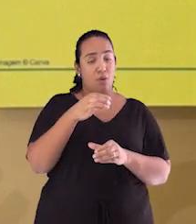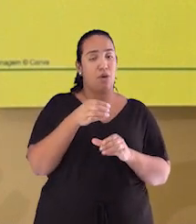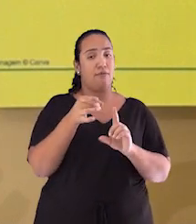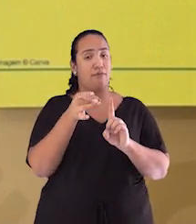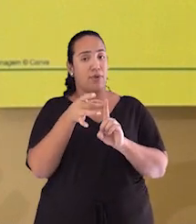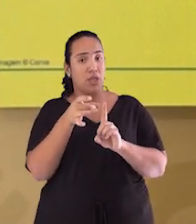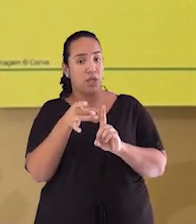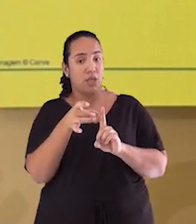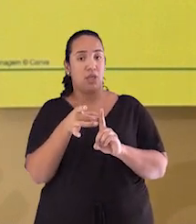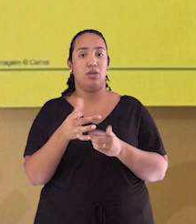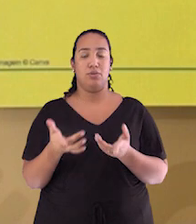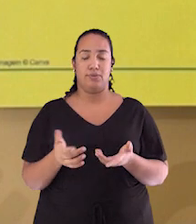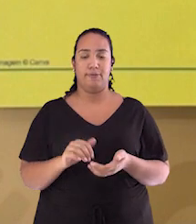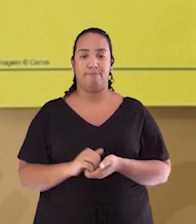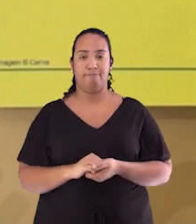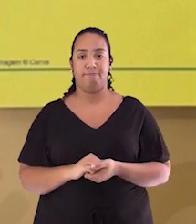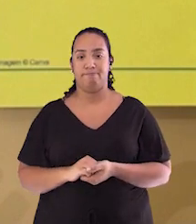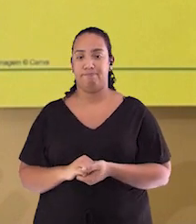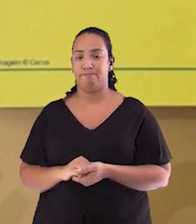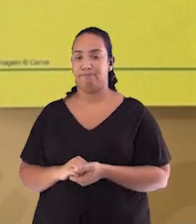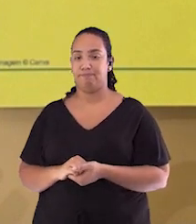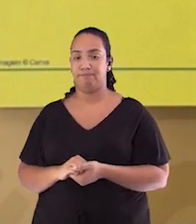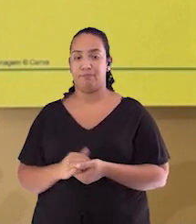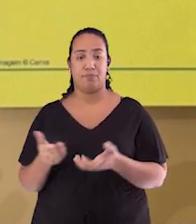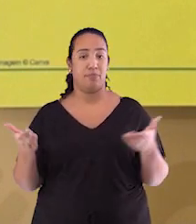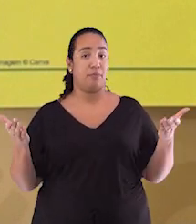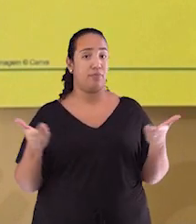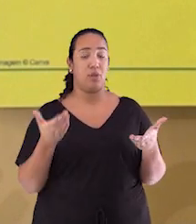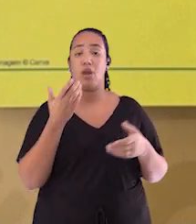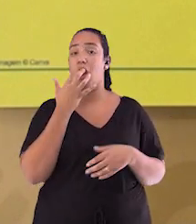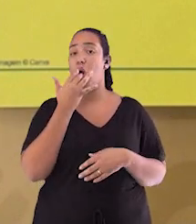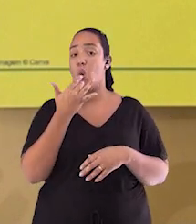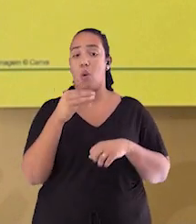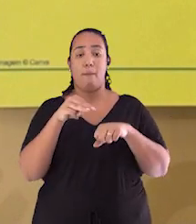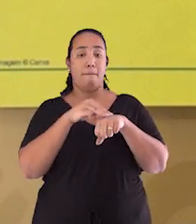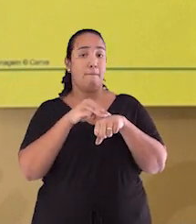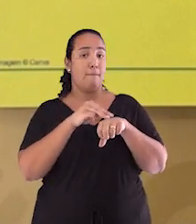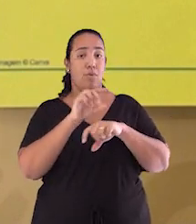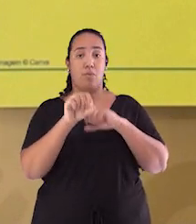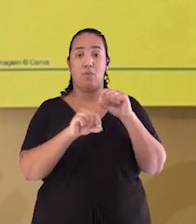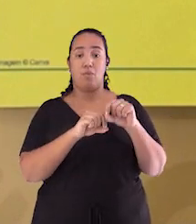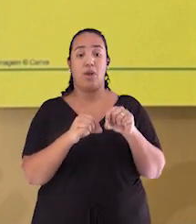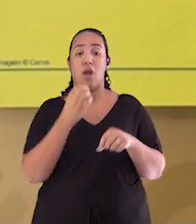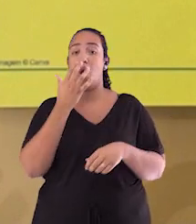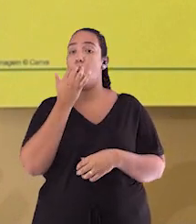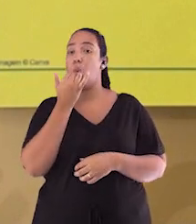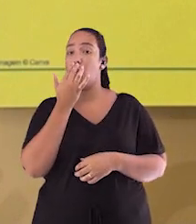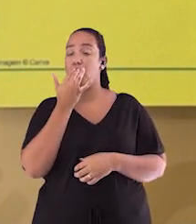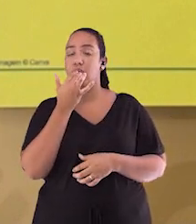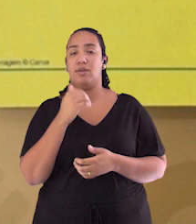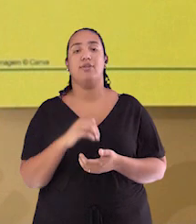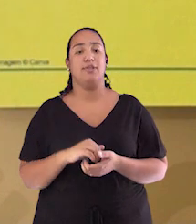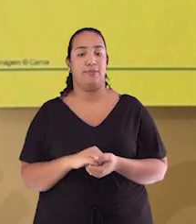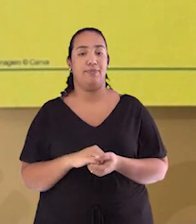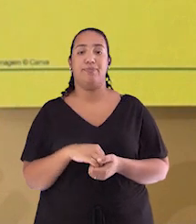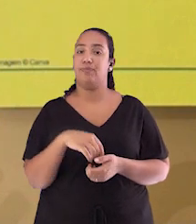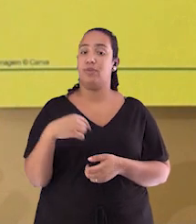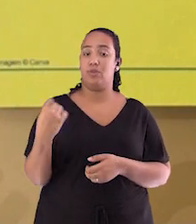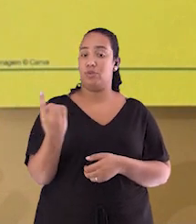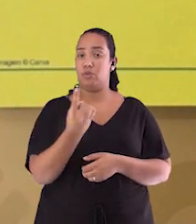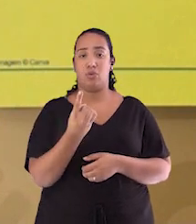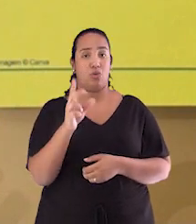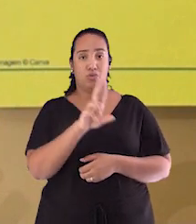vidro e garrafas de bebidas. Já a cor marrom representa os resíduos orgânicos, aqueles que não